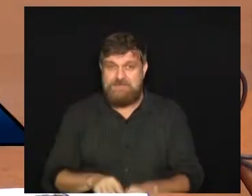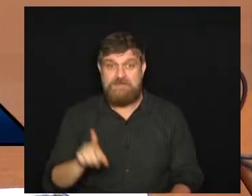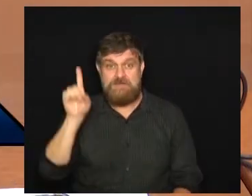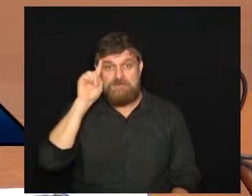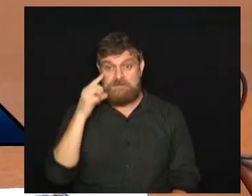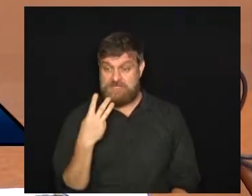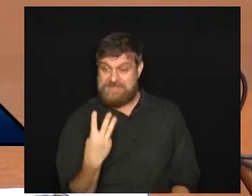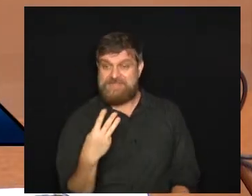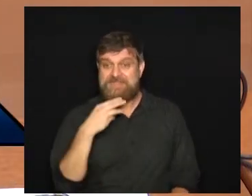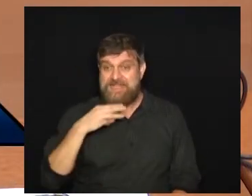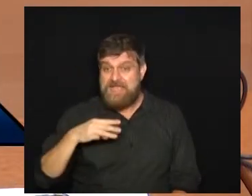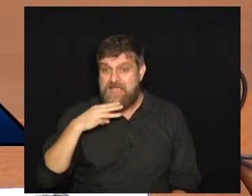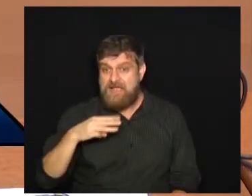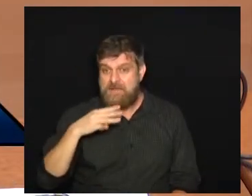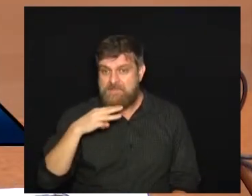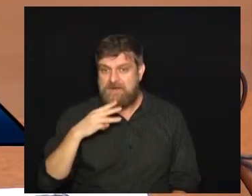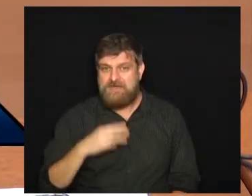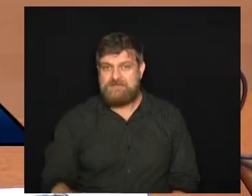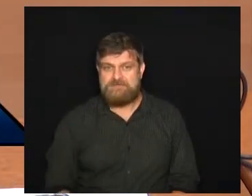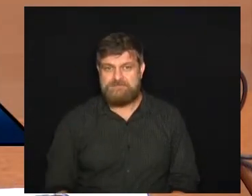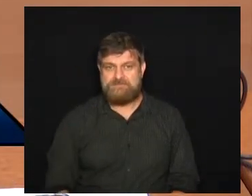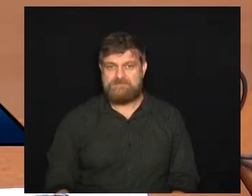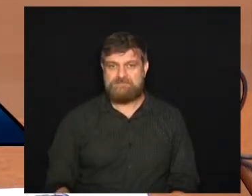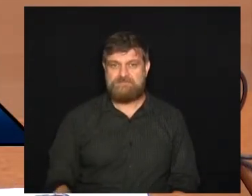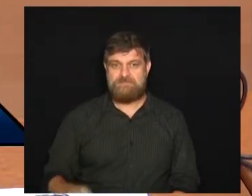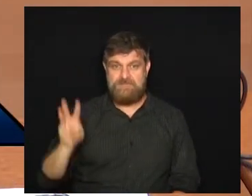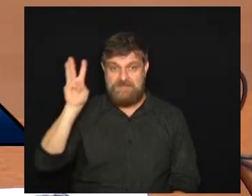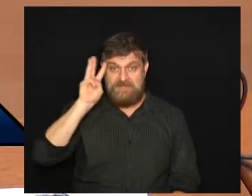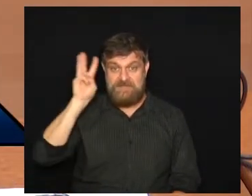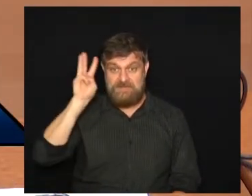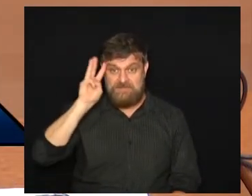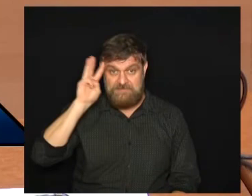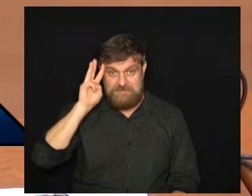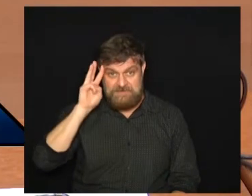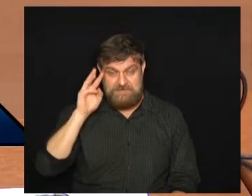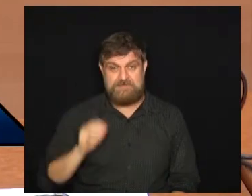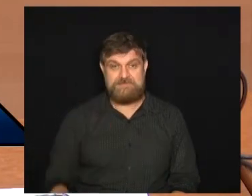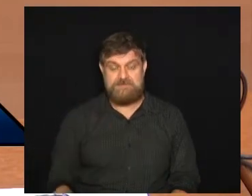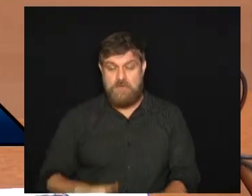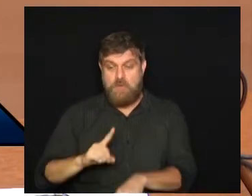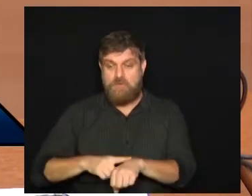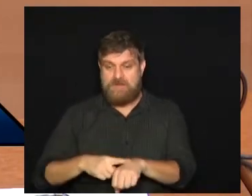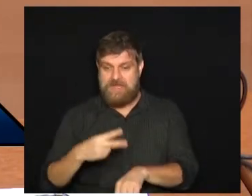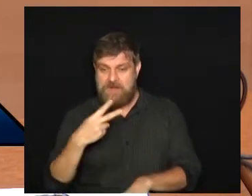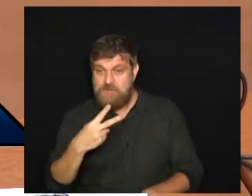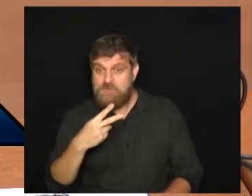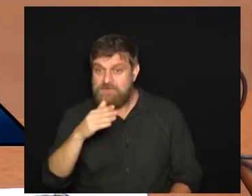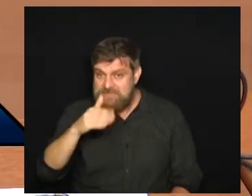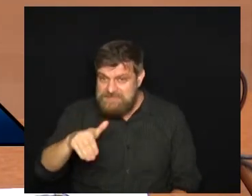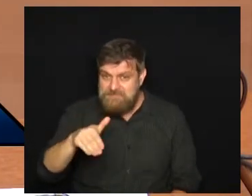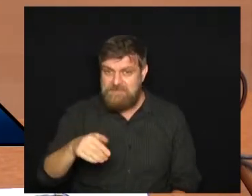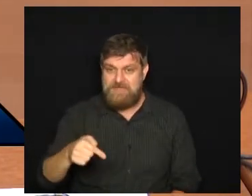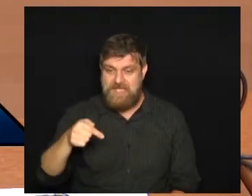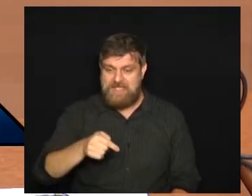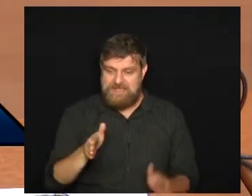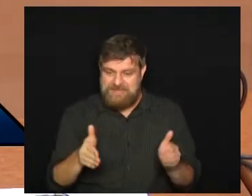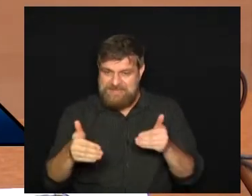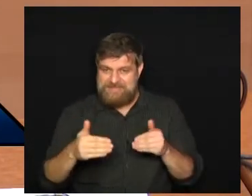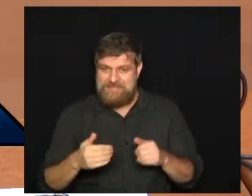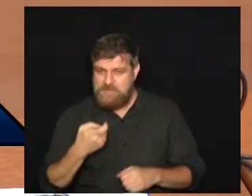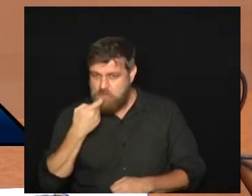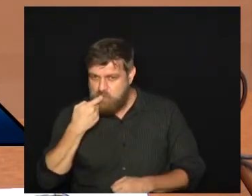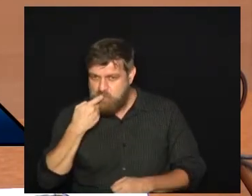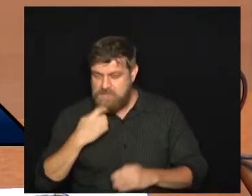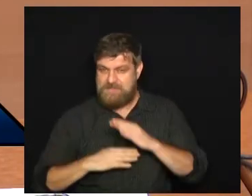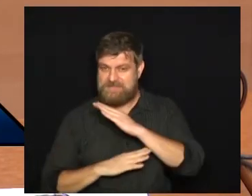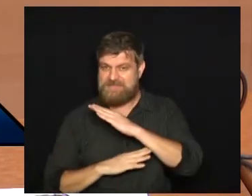agora, que vai ser na próxima terça-feira, 3/3, a partir das 14h30, aqui no plenarinho da Câmara